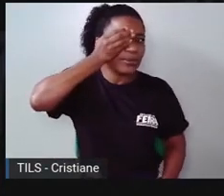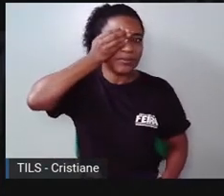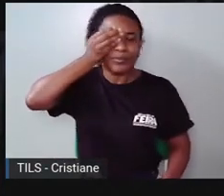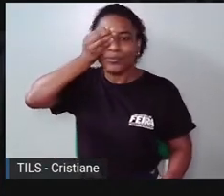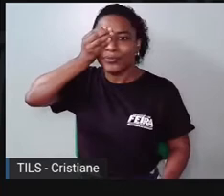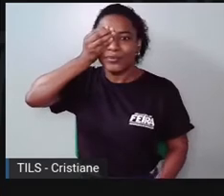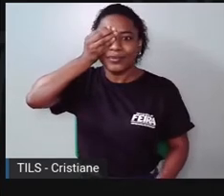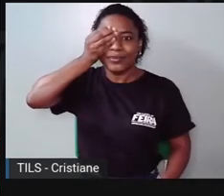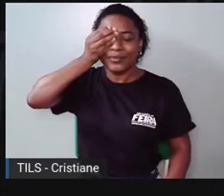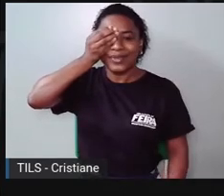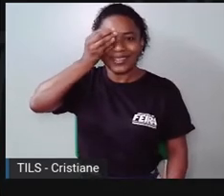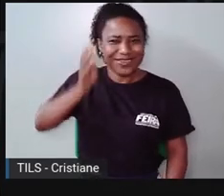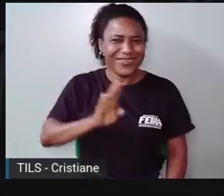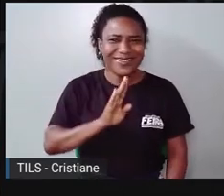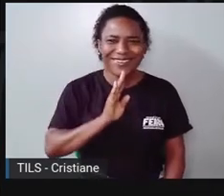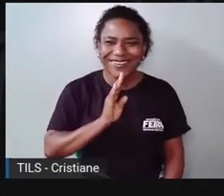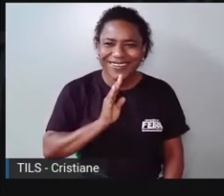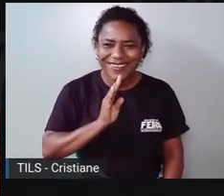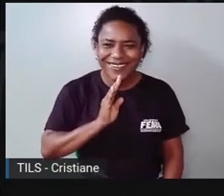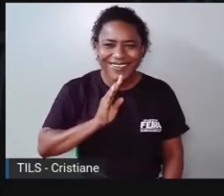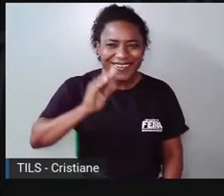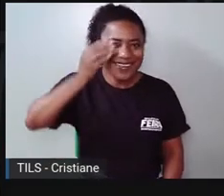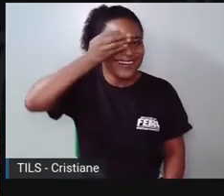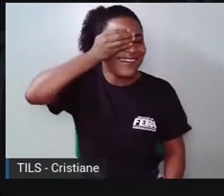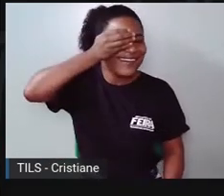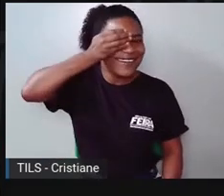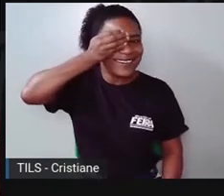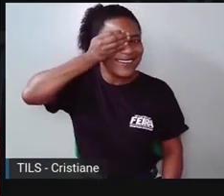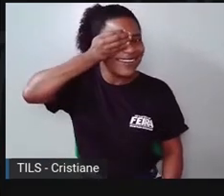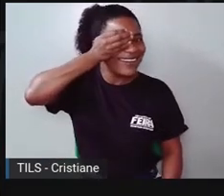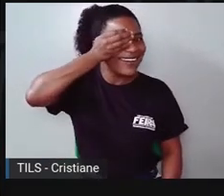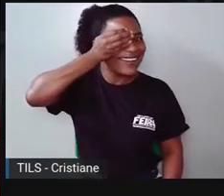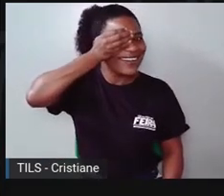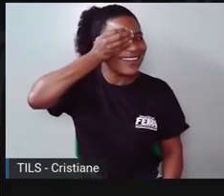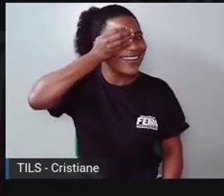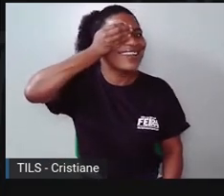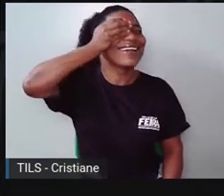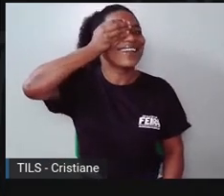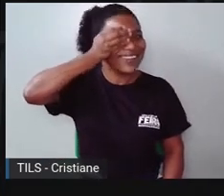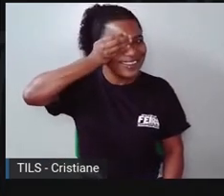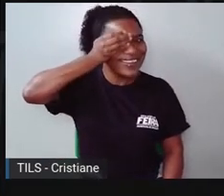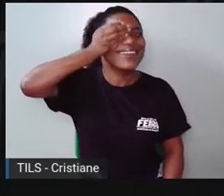que faz o pirata? Ele usa um tapa-olho assim, olha.